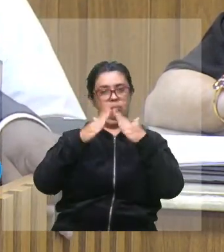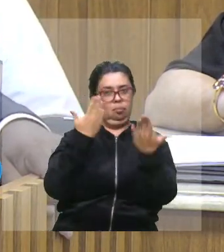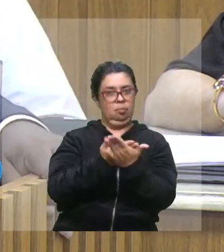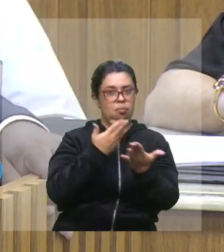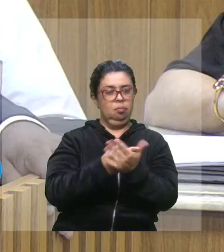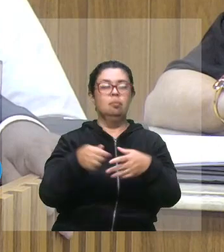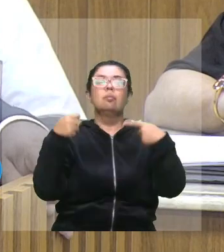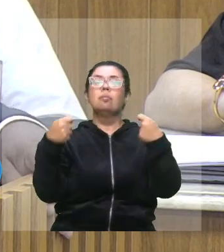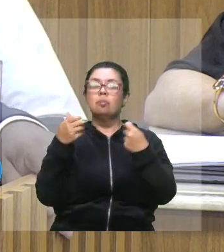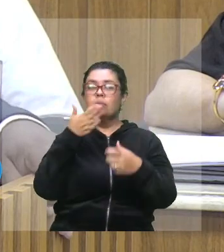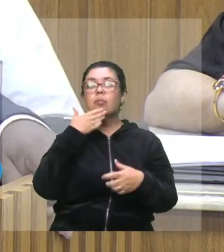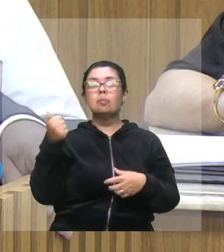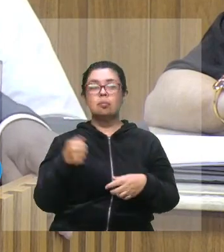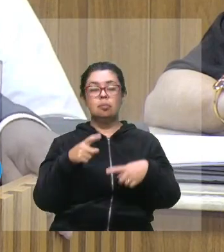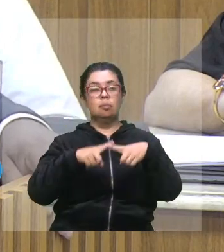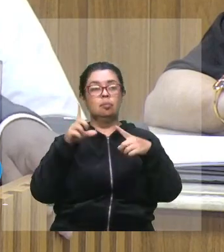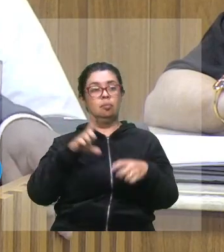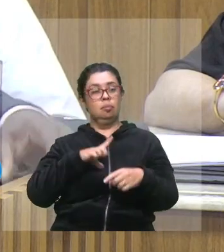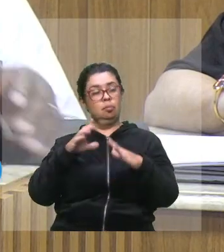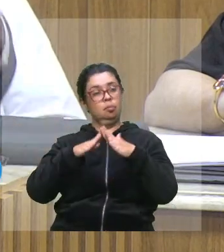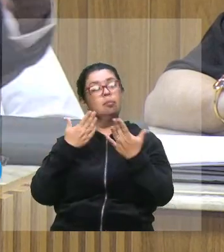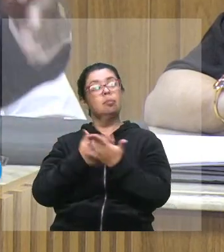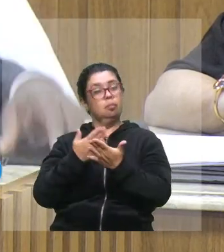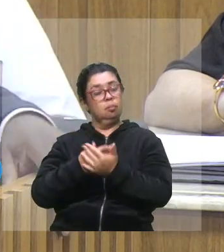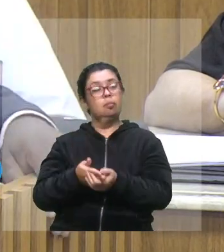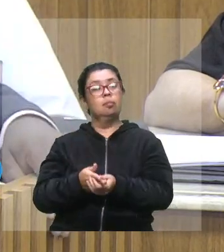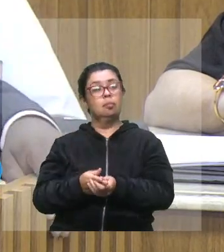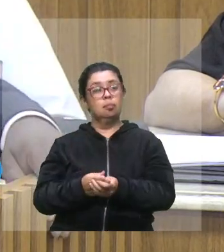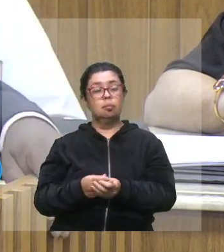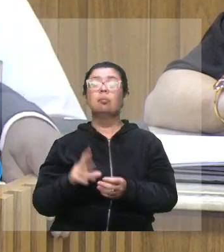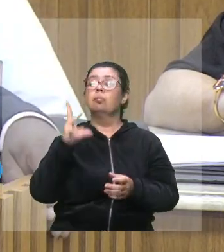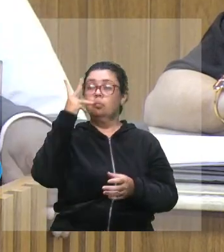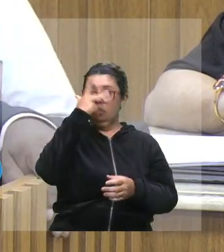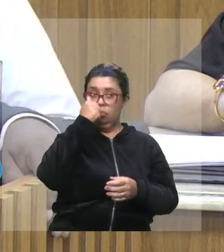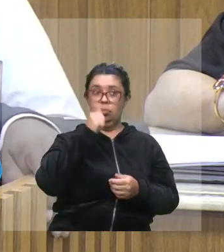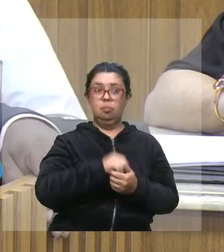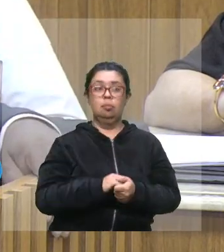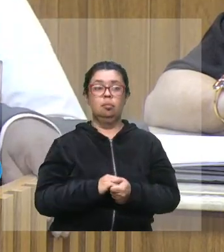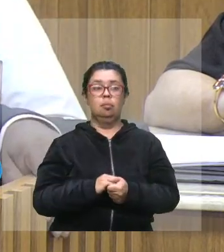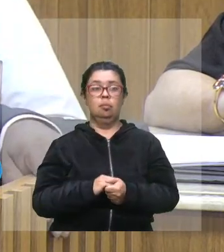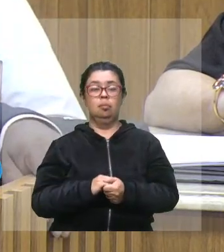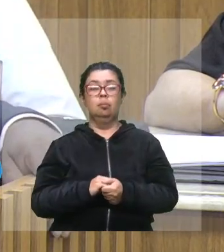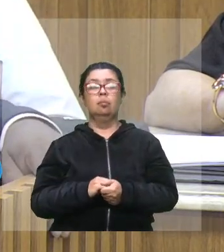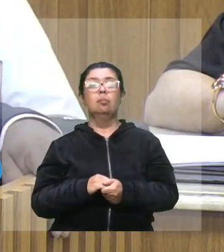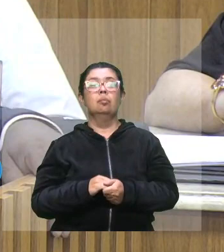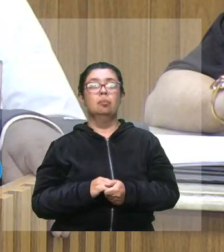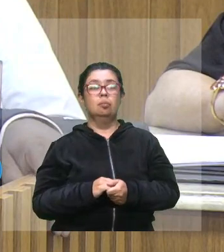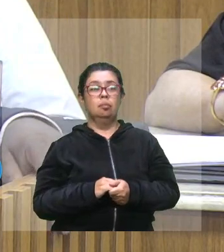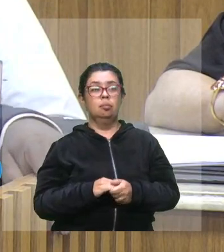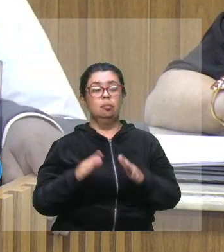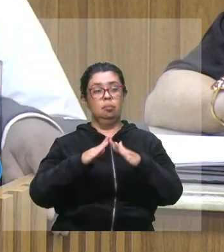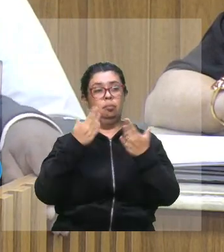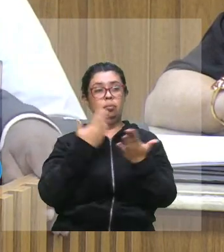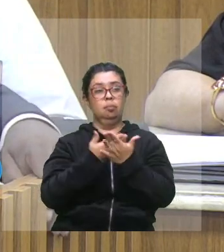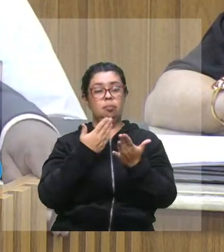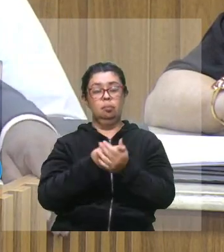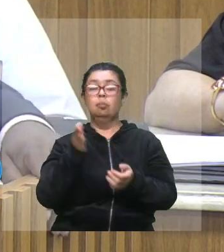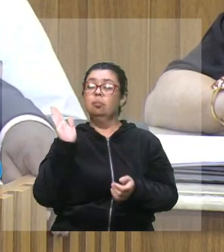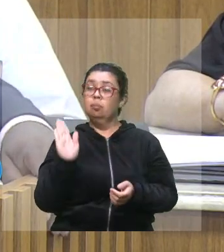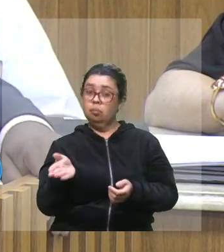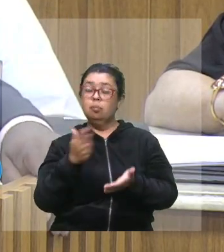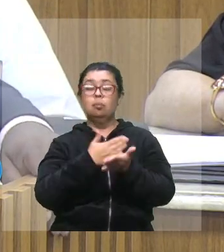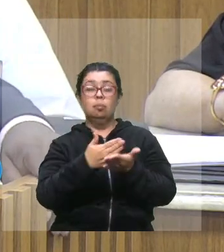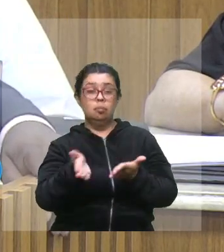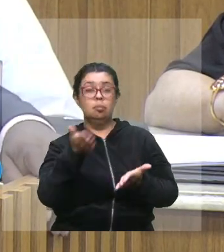tem várias escolas que já foram reformadas, está ficando bonitas as escolas. Tem que falar das escolas que foram reformadas também, as escolas que já estão melhorando. Então, é